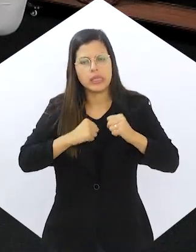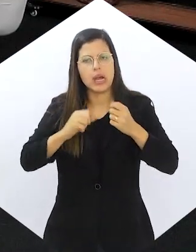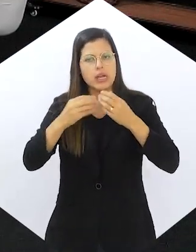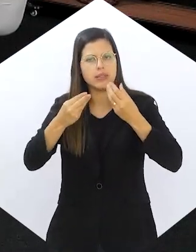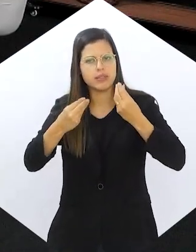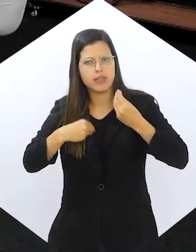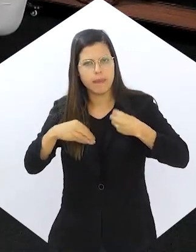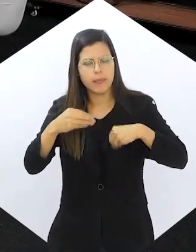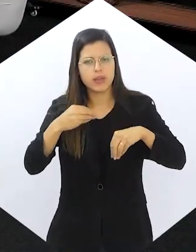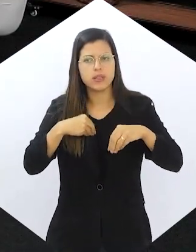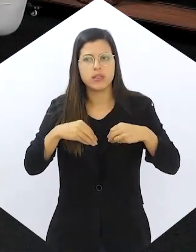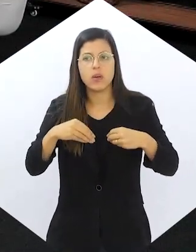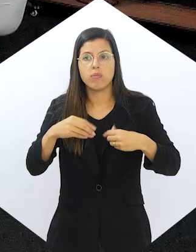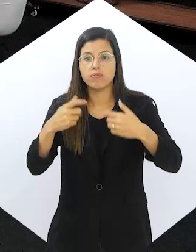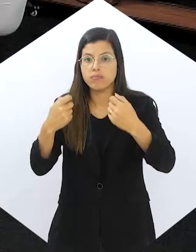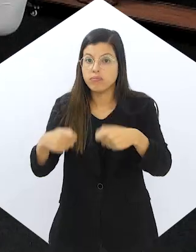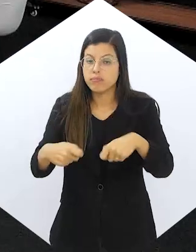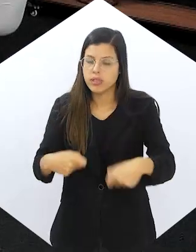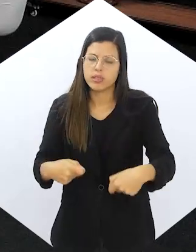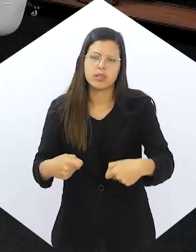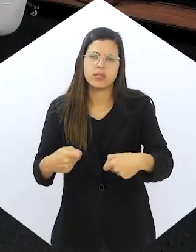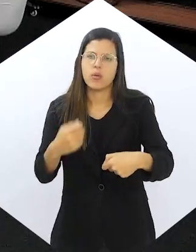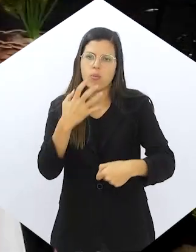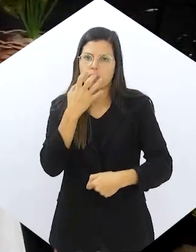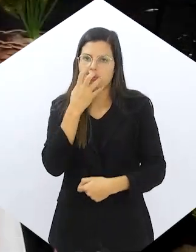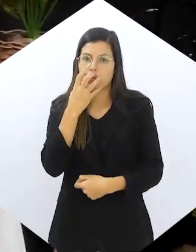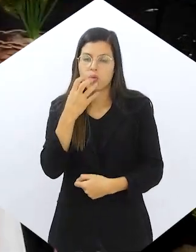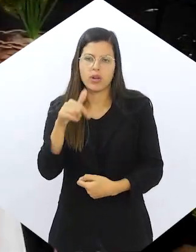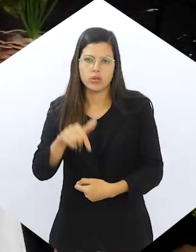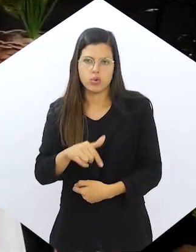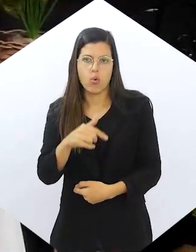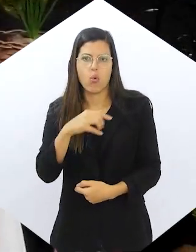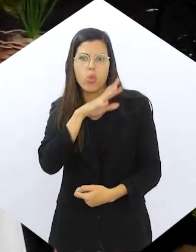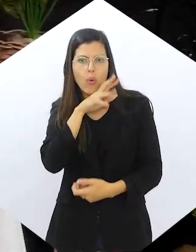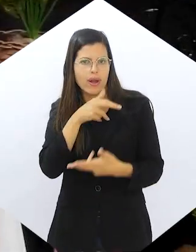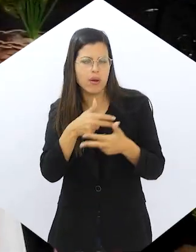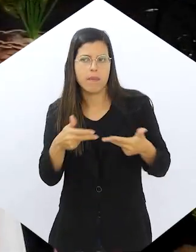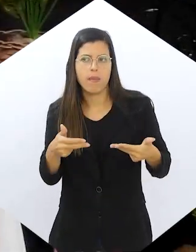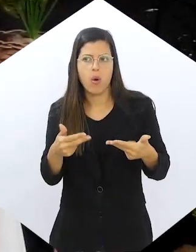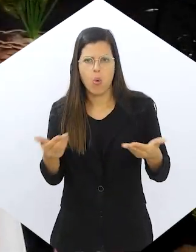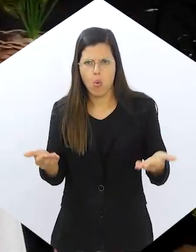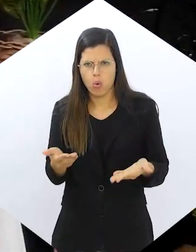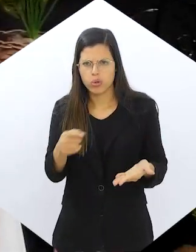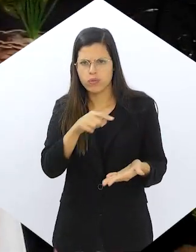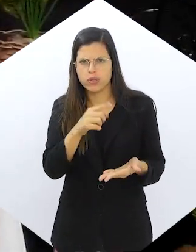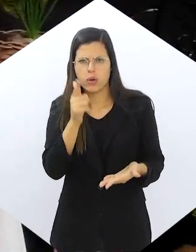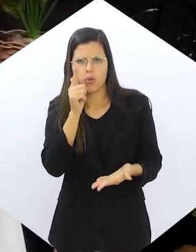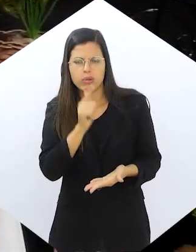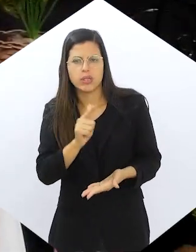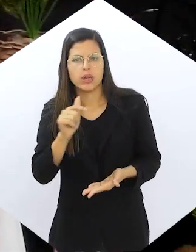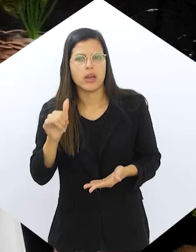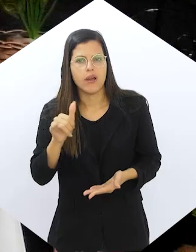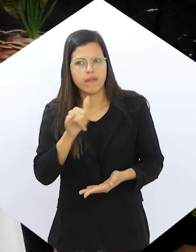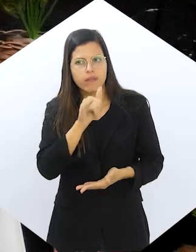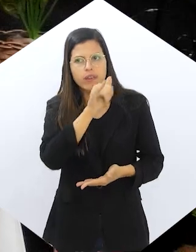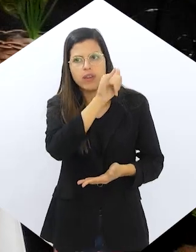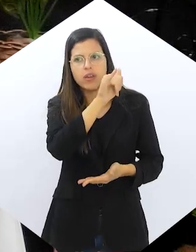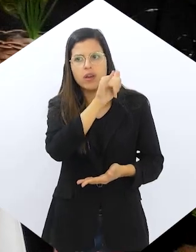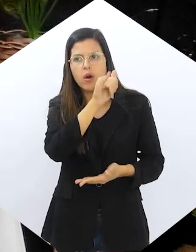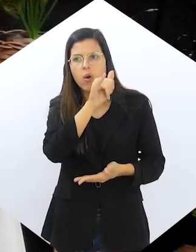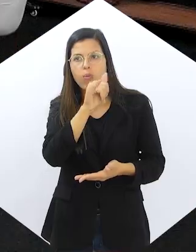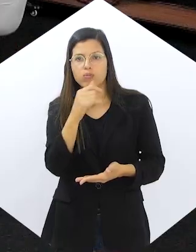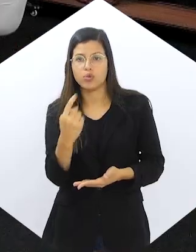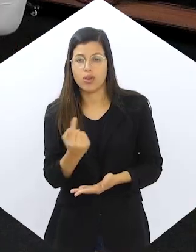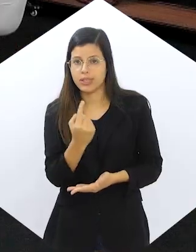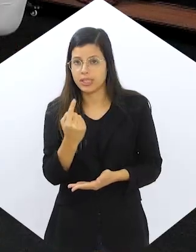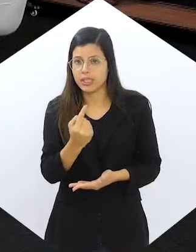transtorno do pânico, precisam do animal. É um momento, então hoje você conseguiria pegar um avião, fazer uma viagem longa